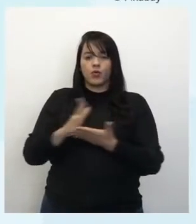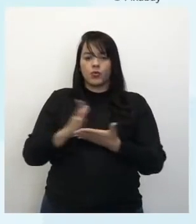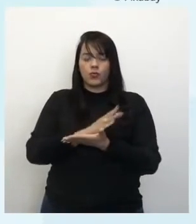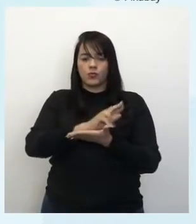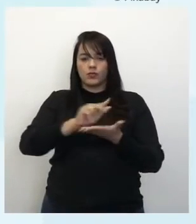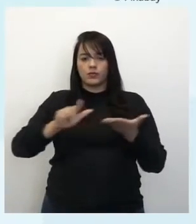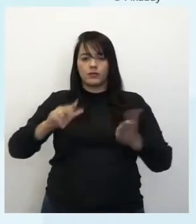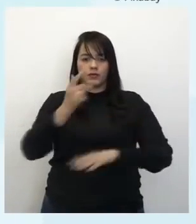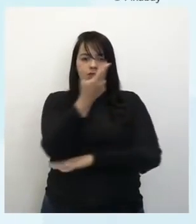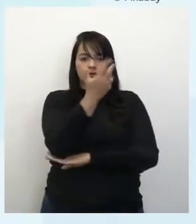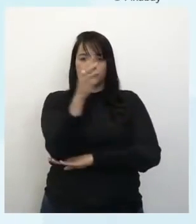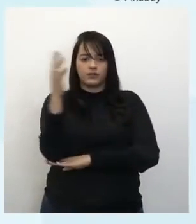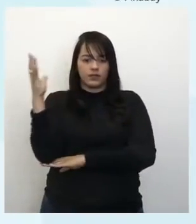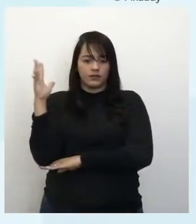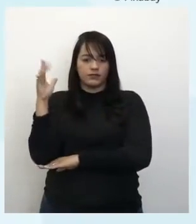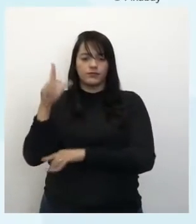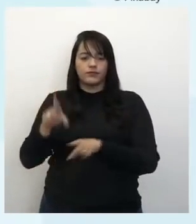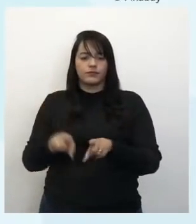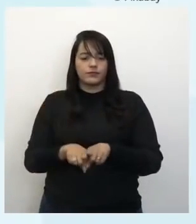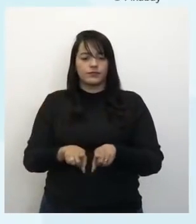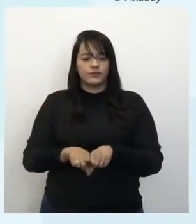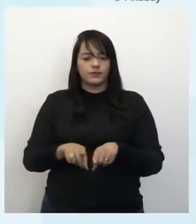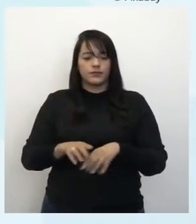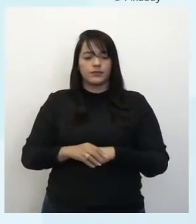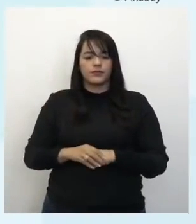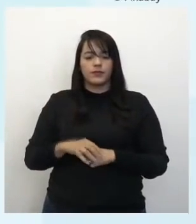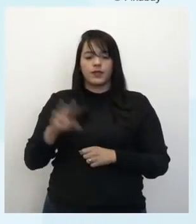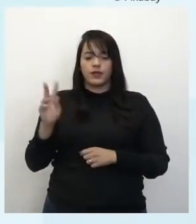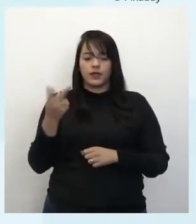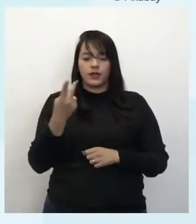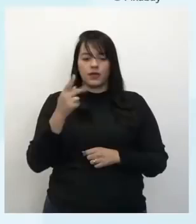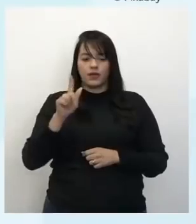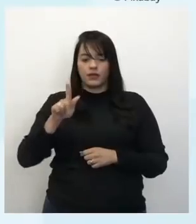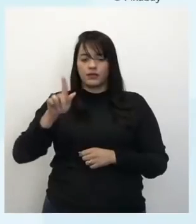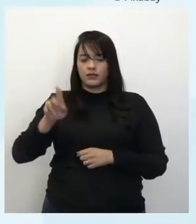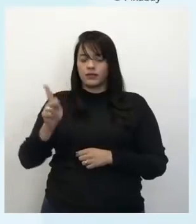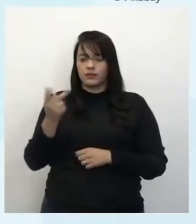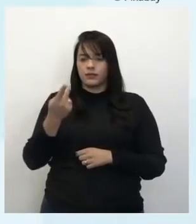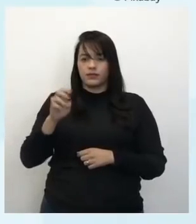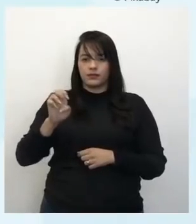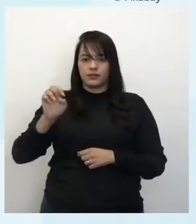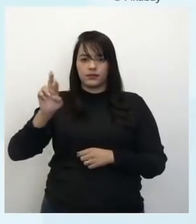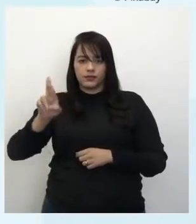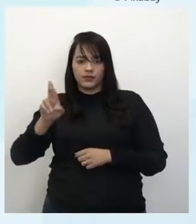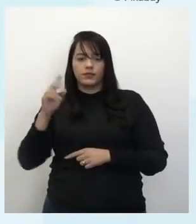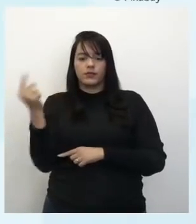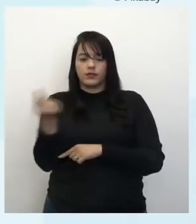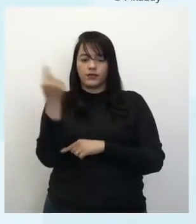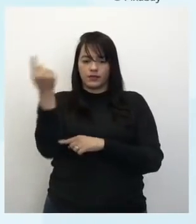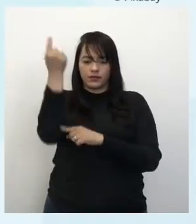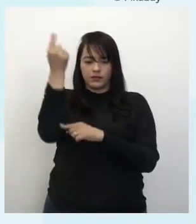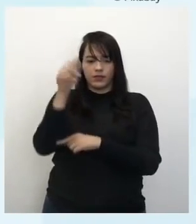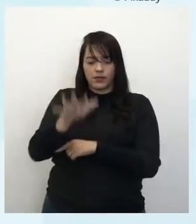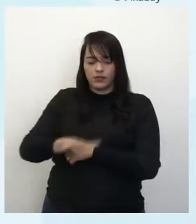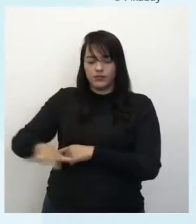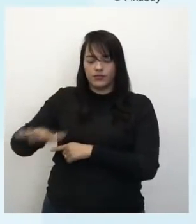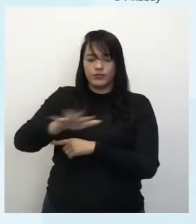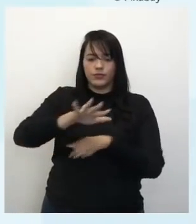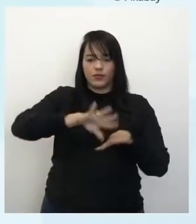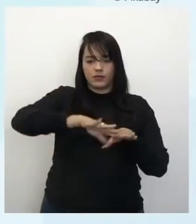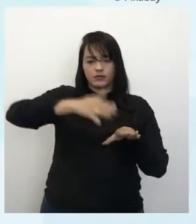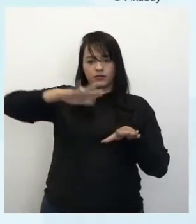mas eles têm função, mas a gente não vai entrar. High aqui é alto, e as regiões mais altas, higher regions,